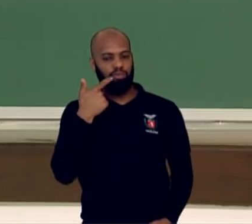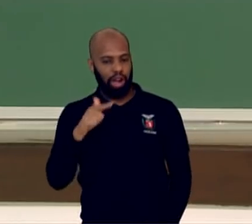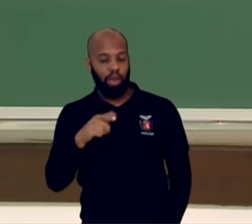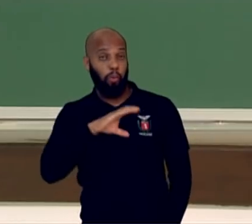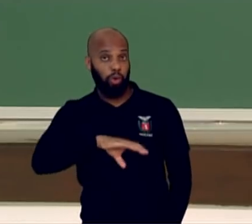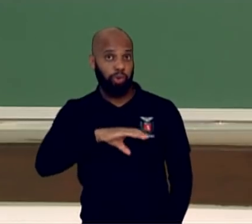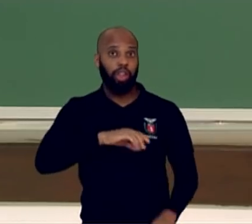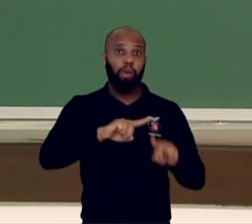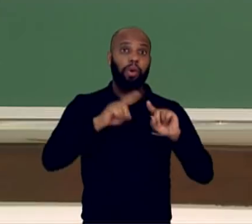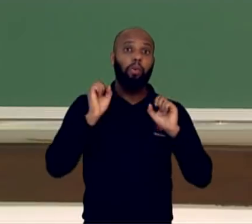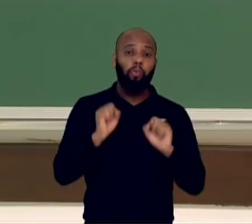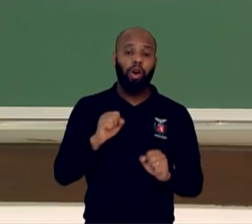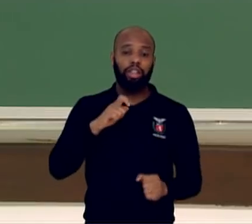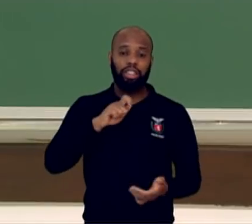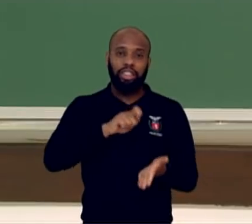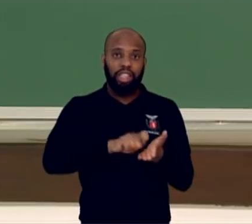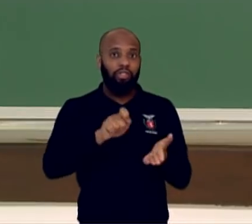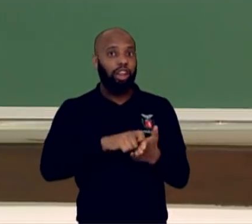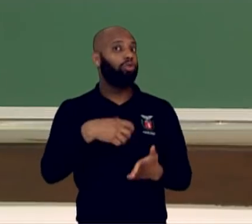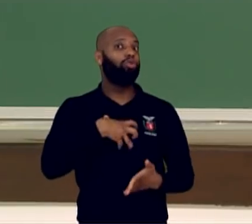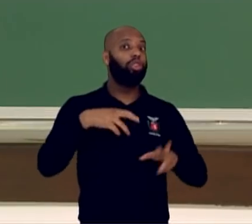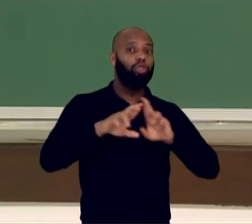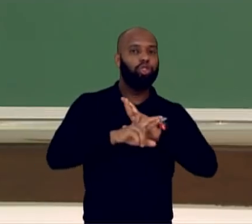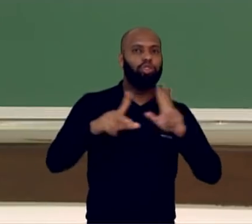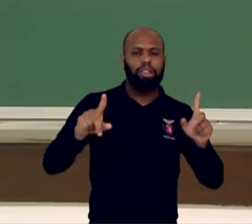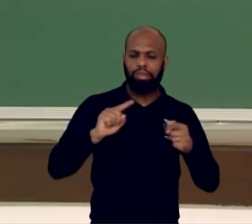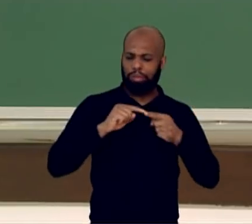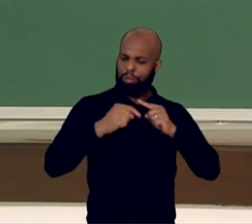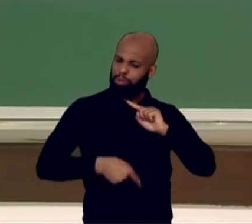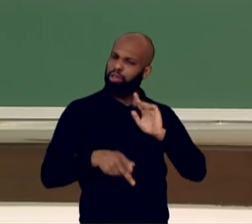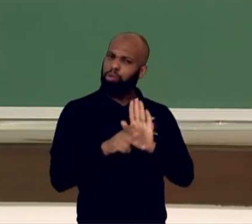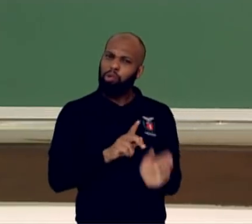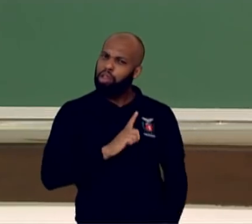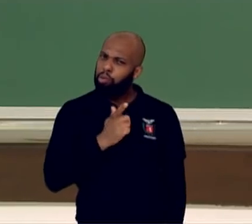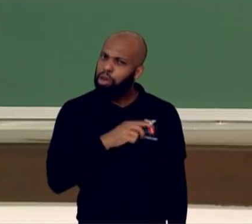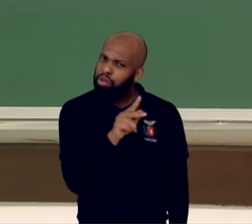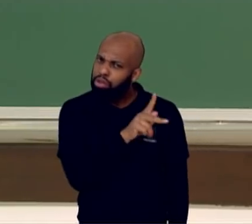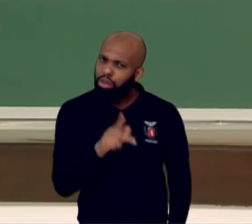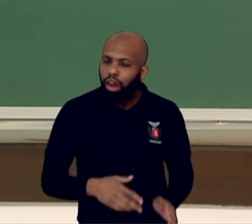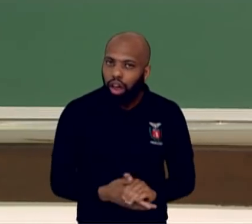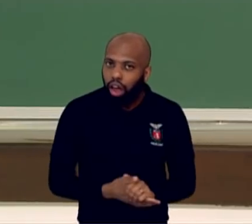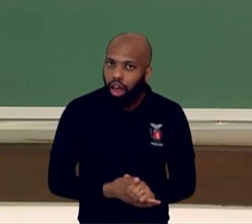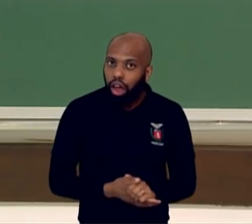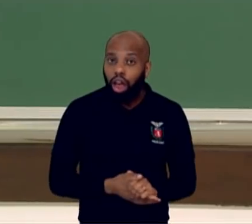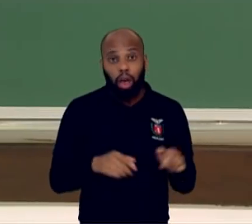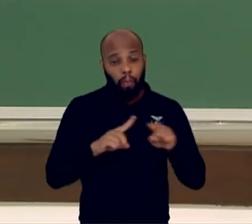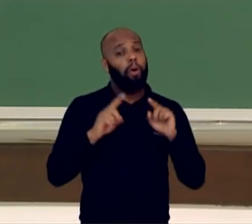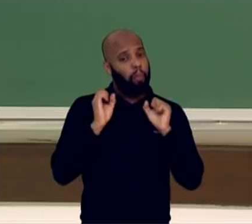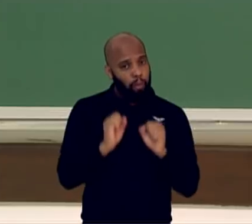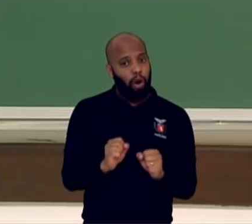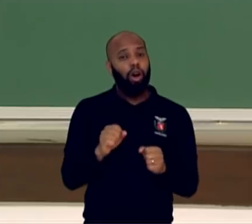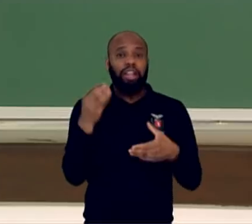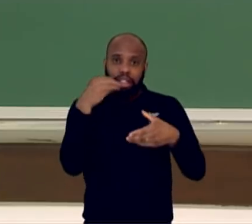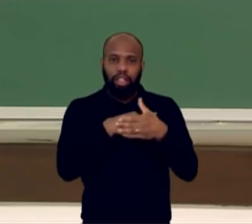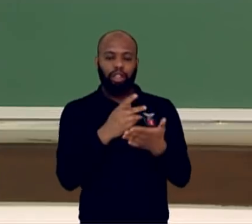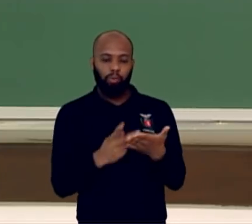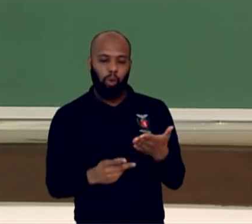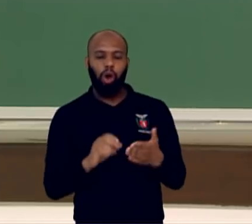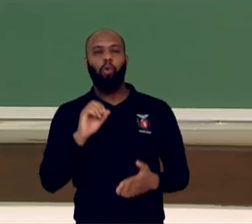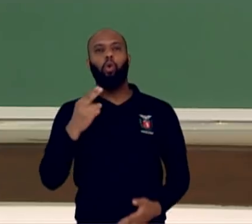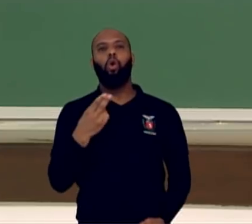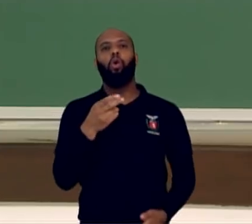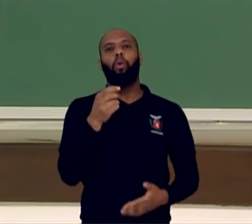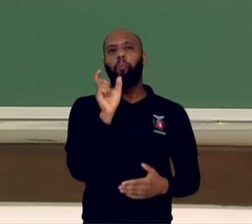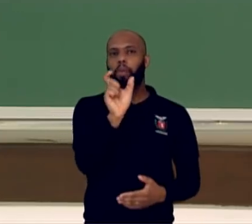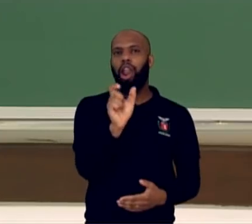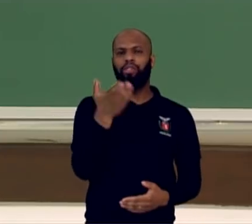às vezes, escritas de um jeito que não está de acordo com a gramática, pode usar palavras antigas que já saíram de